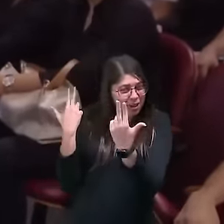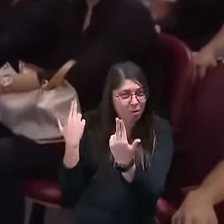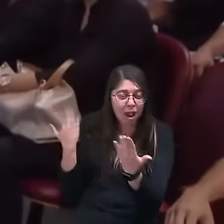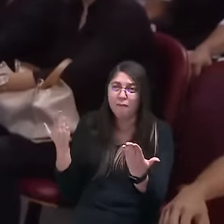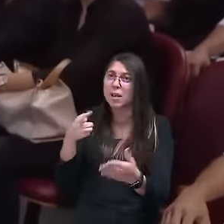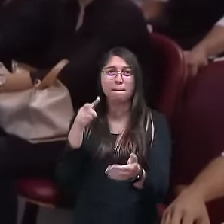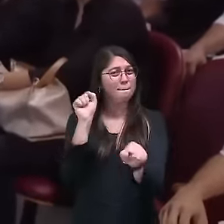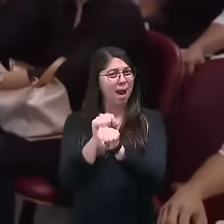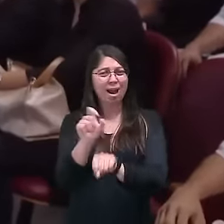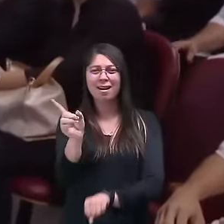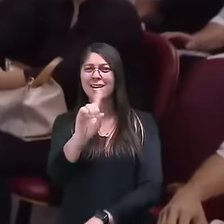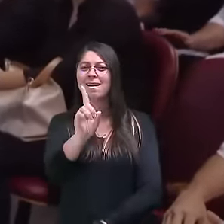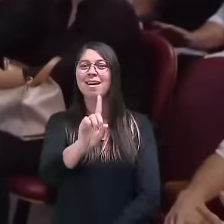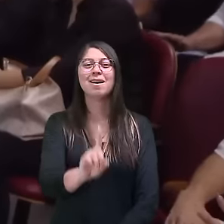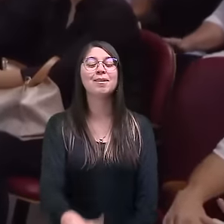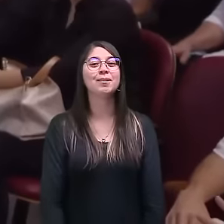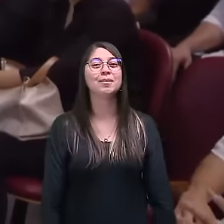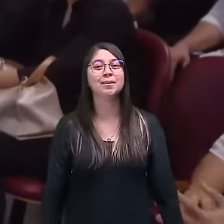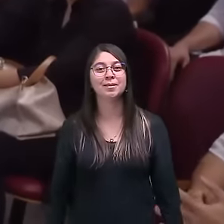para.